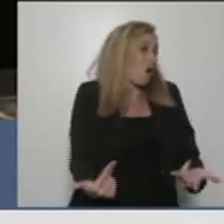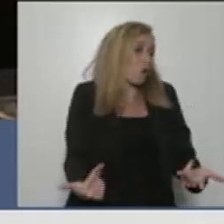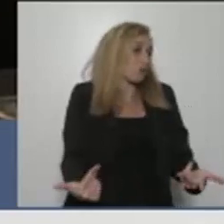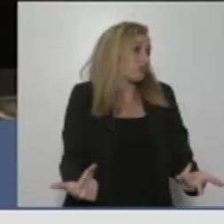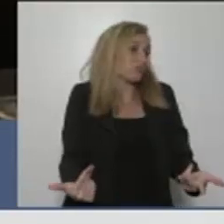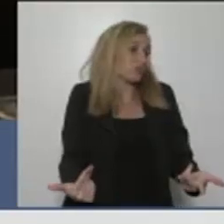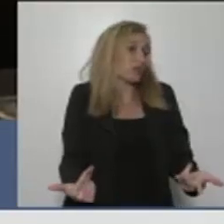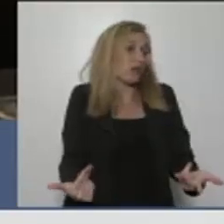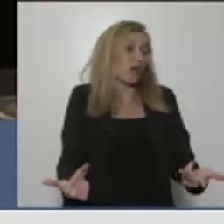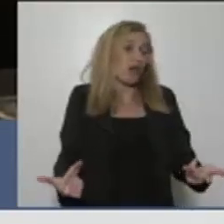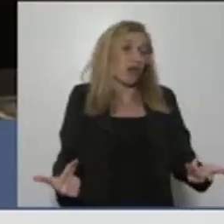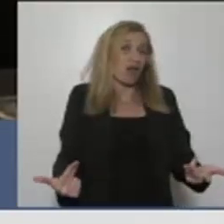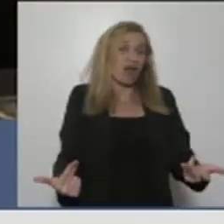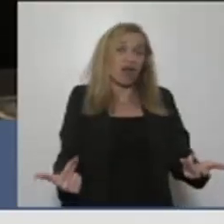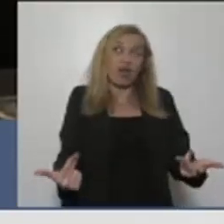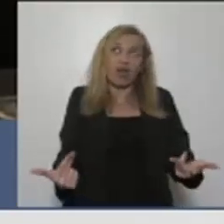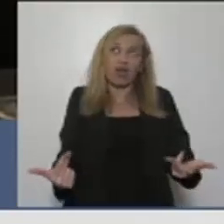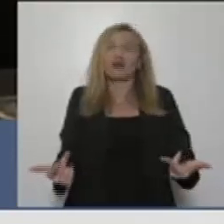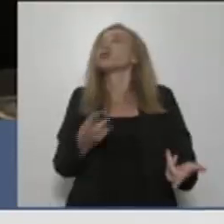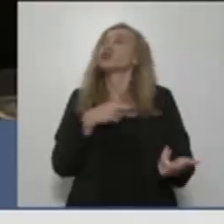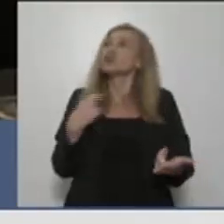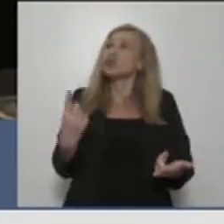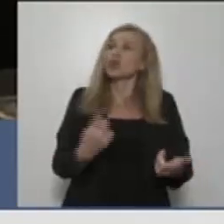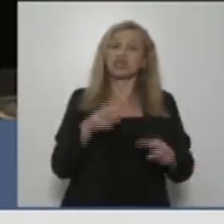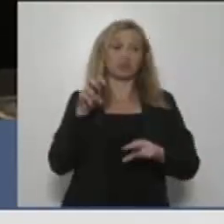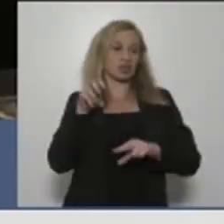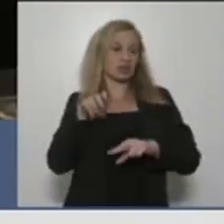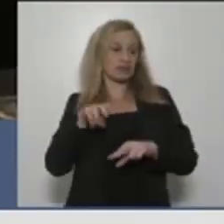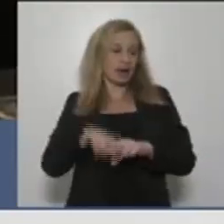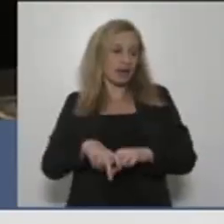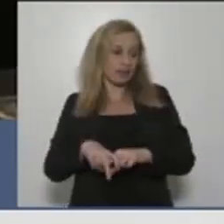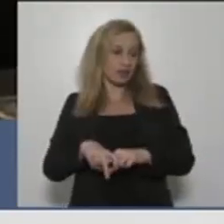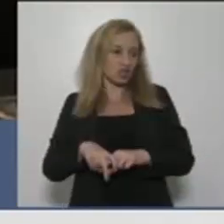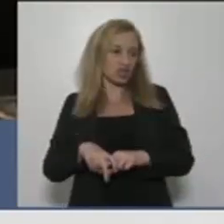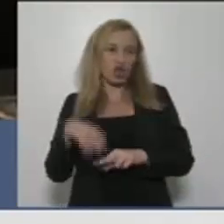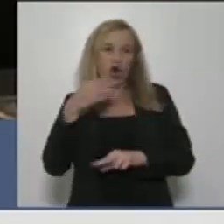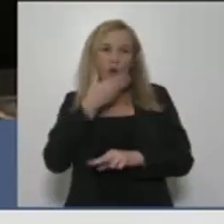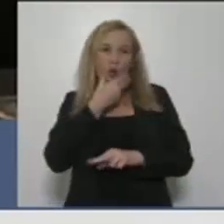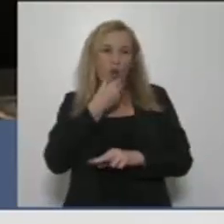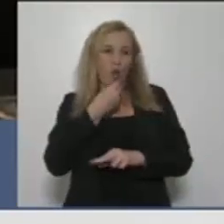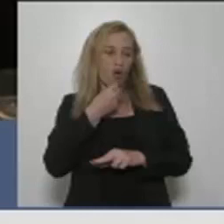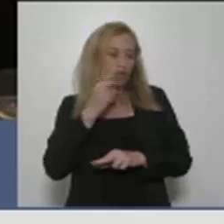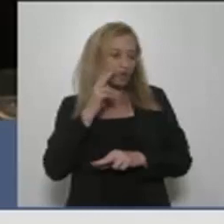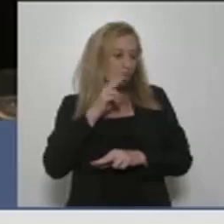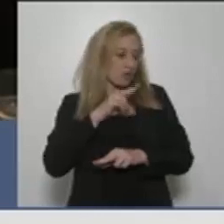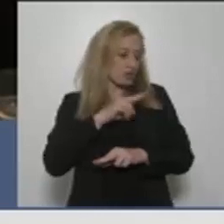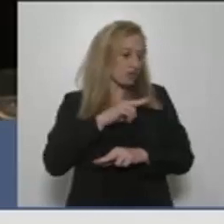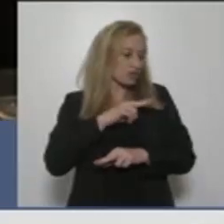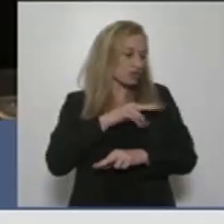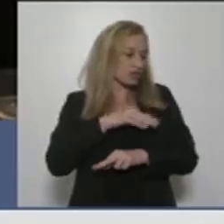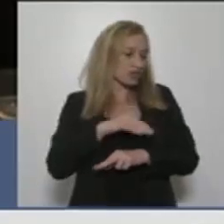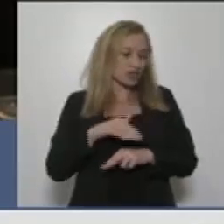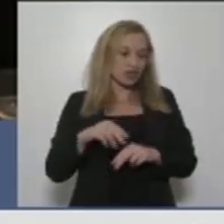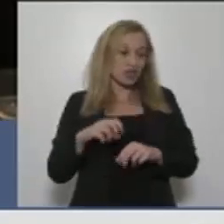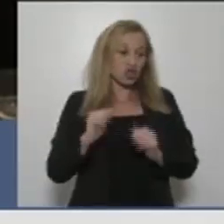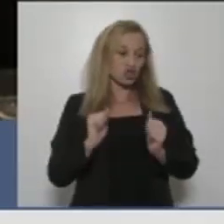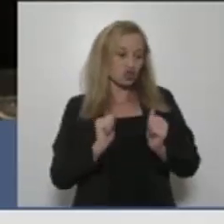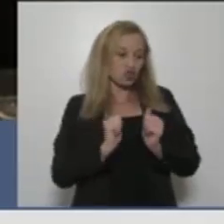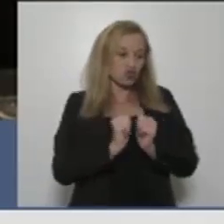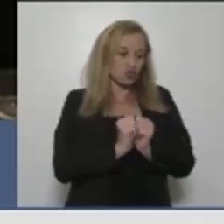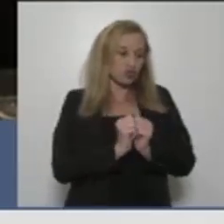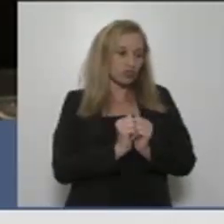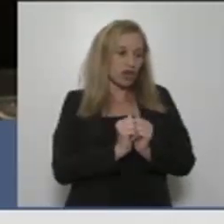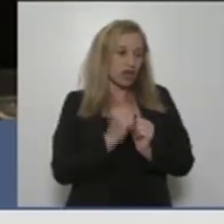né? Quando nós estamos sentadas, que os homens se encostam e depois se vê